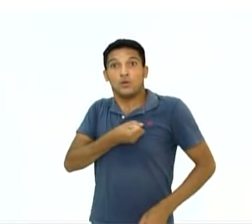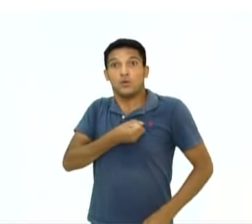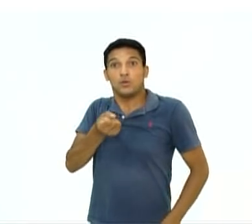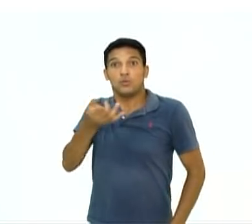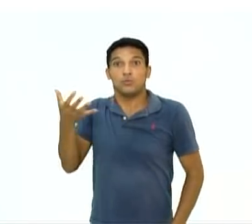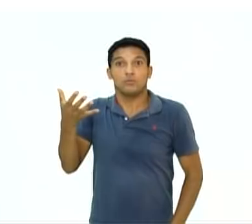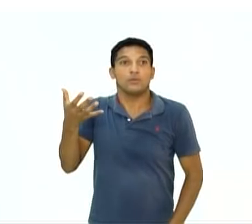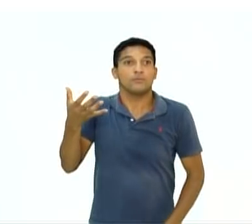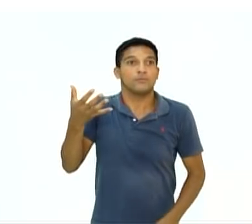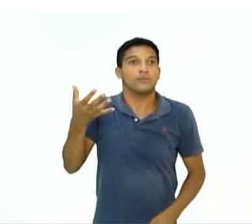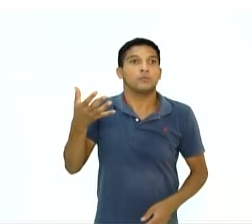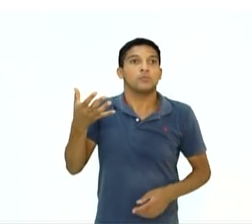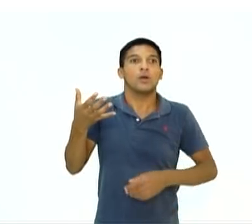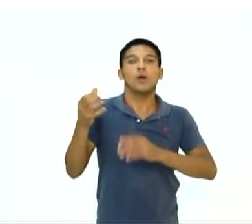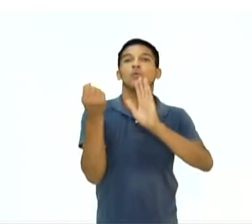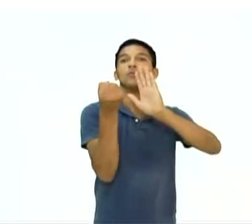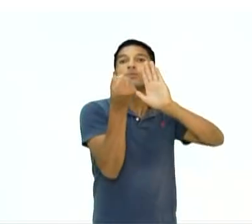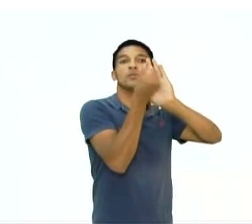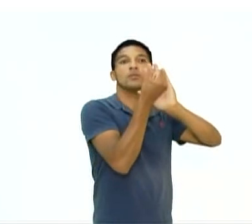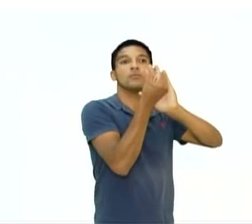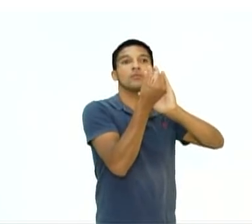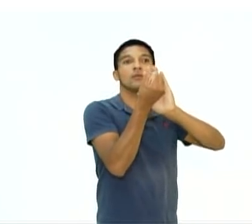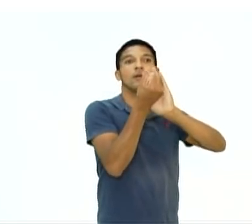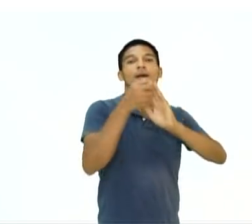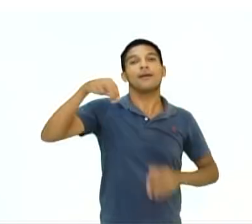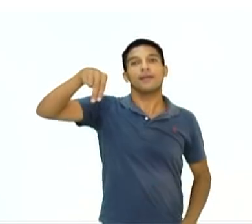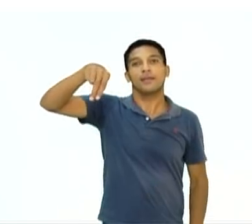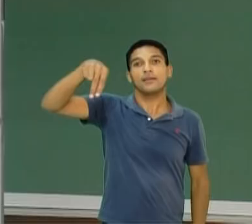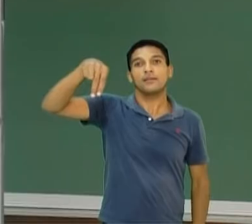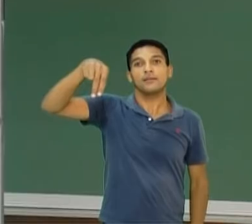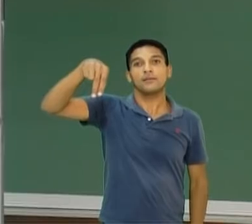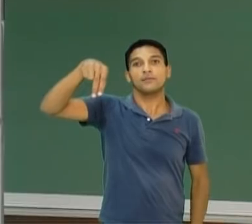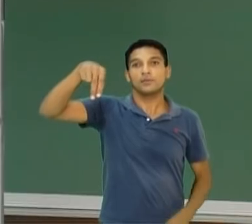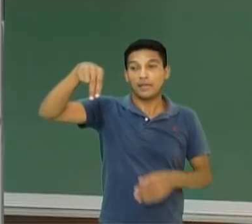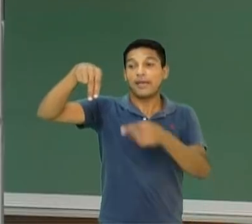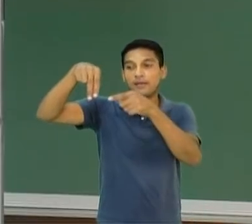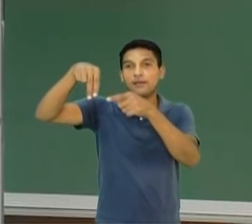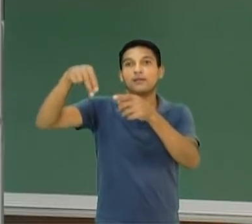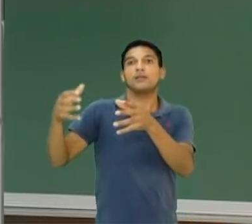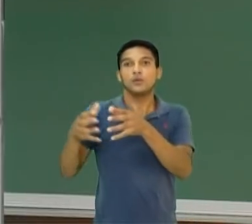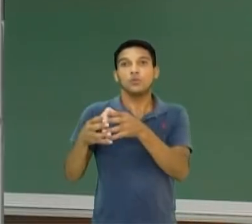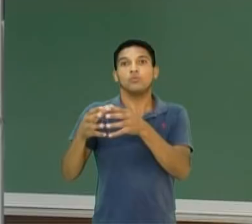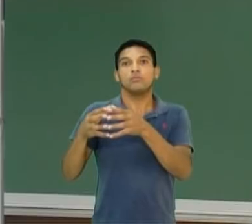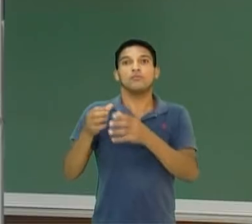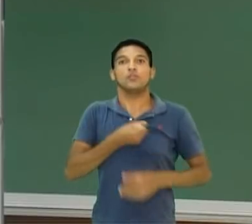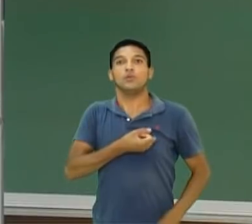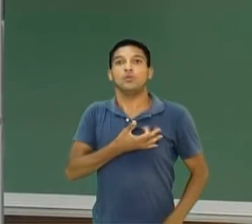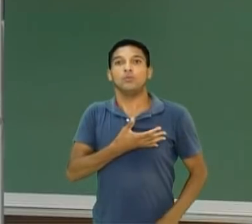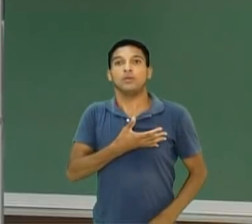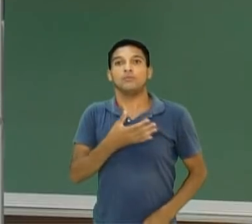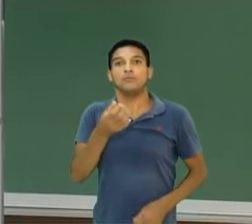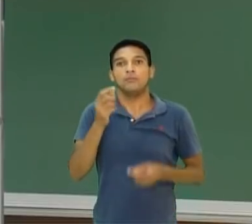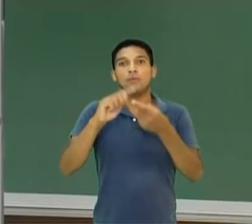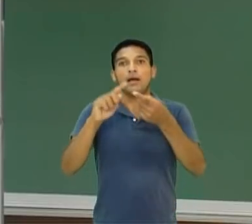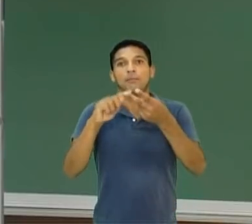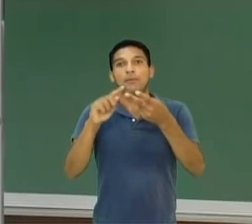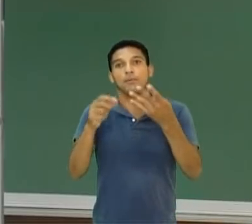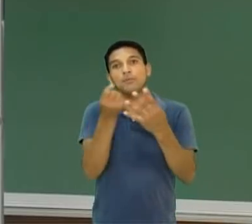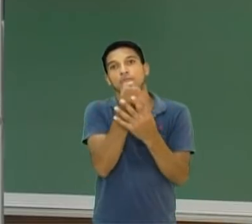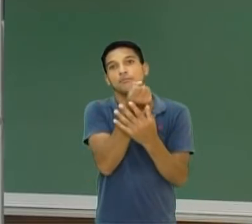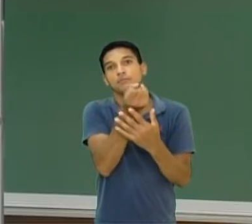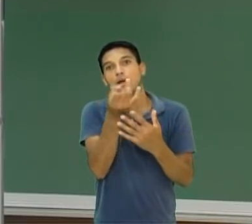razão, ok? De uma divisão você consegue representar esses números aí. Então vamos ver o que nós temos aqui, ó. Conjunto dos números